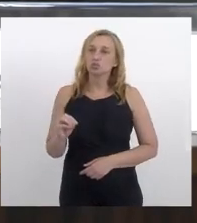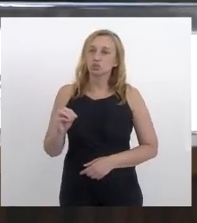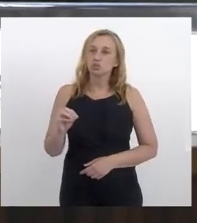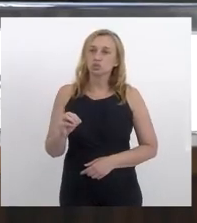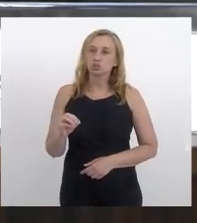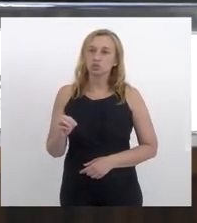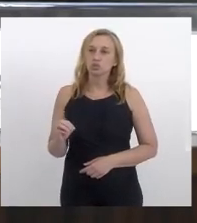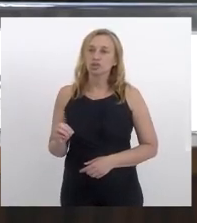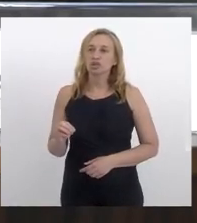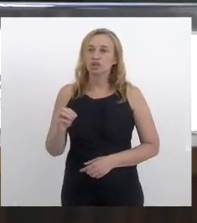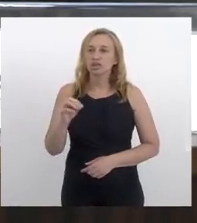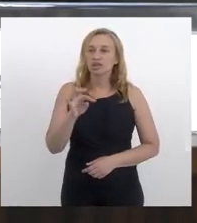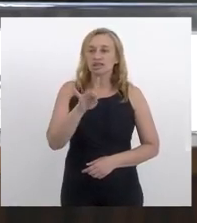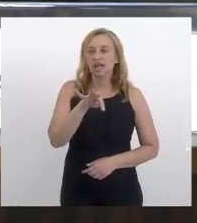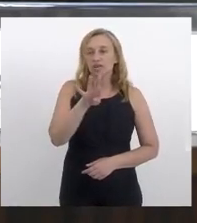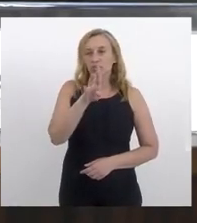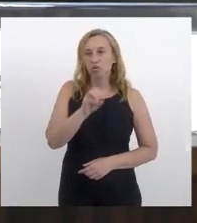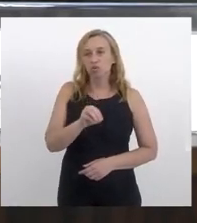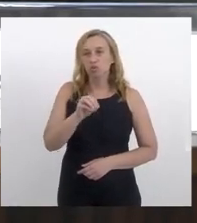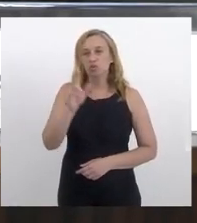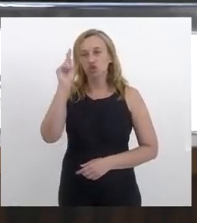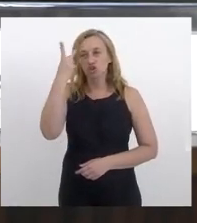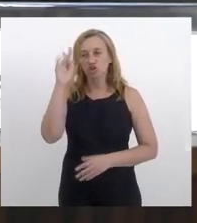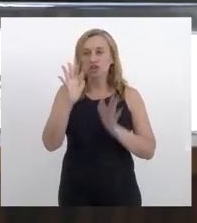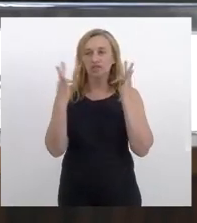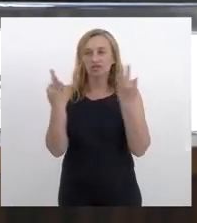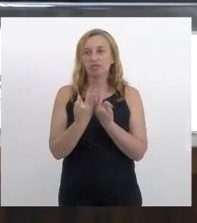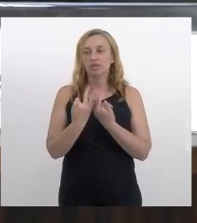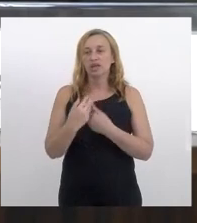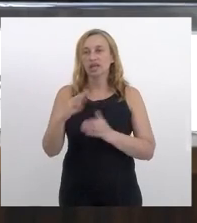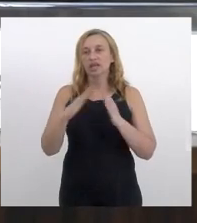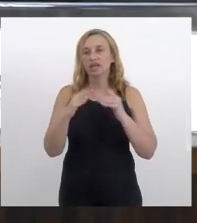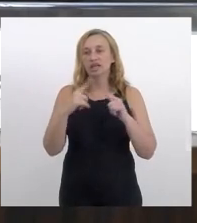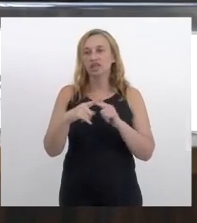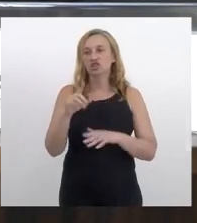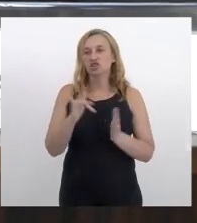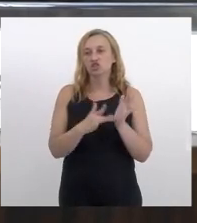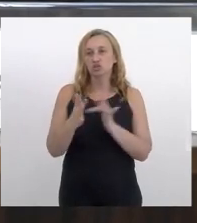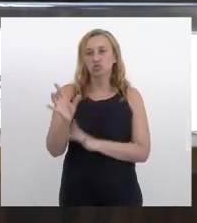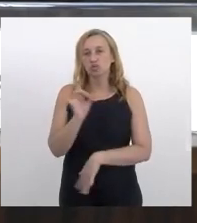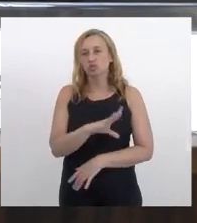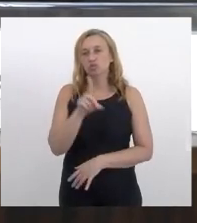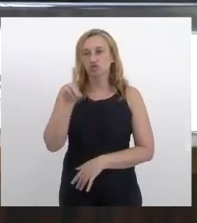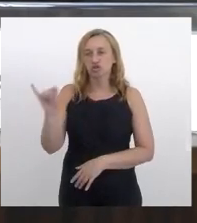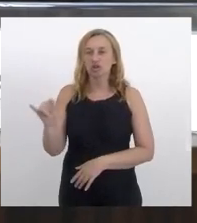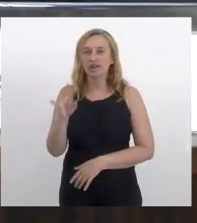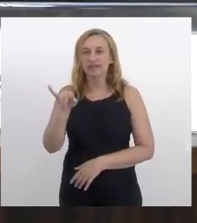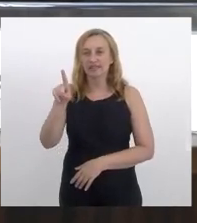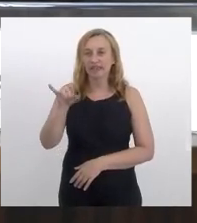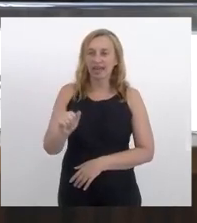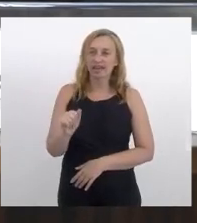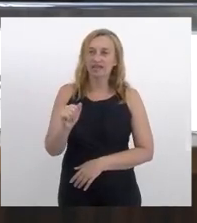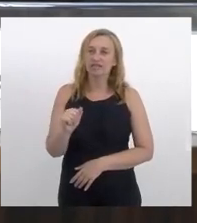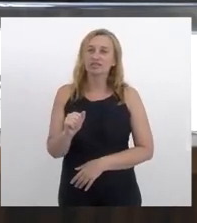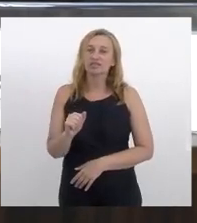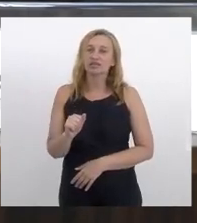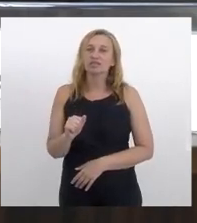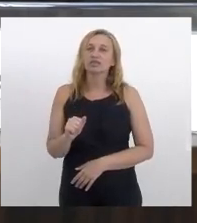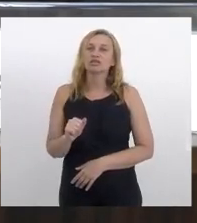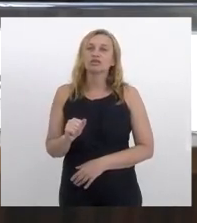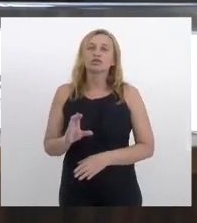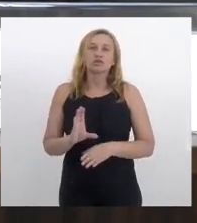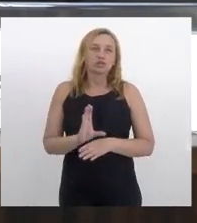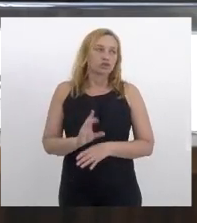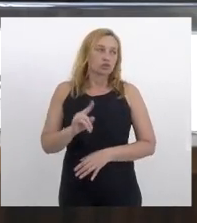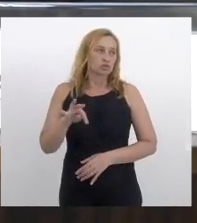do Templo e História da Família da Igreja de Jesus Cristo dos Últimos Dias. Edneia Machado Gonçalves, consultora do